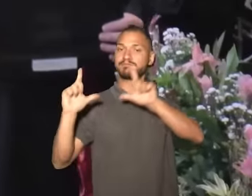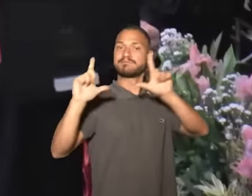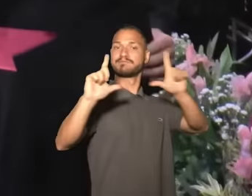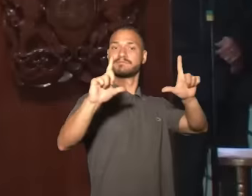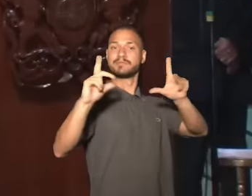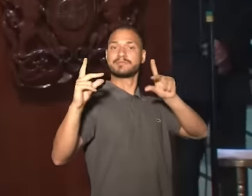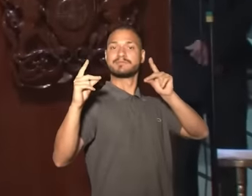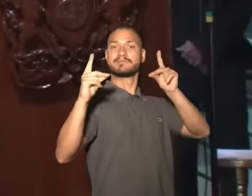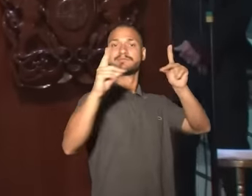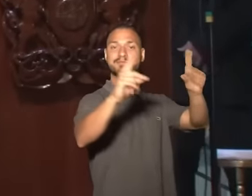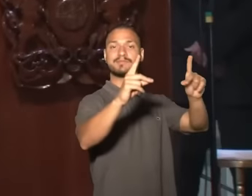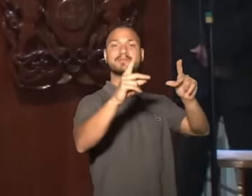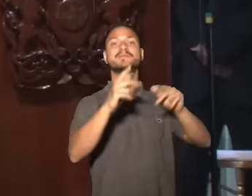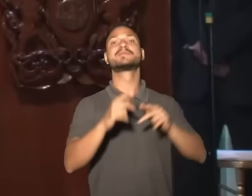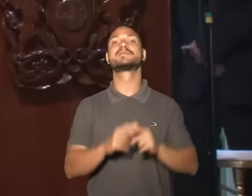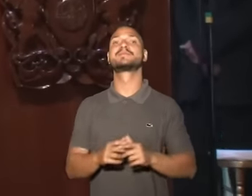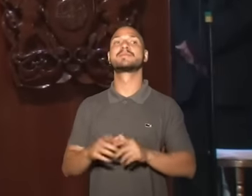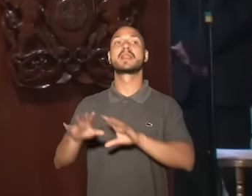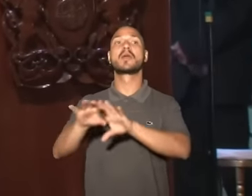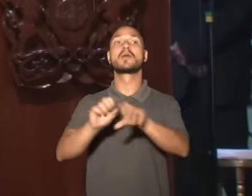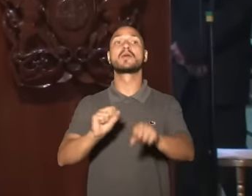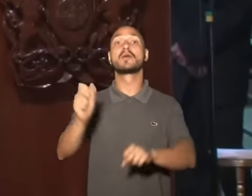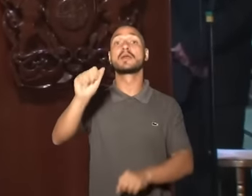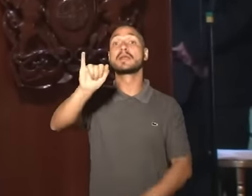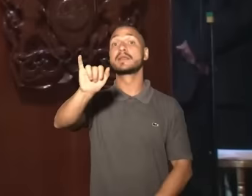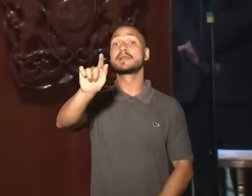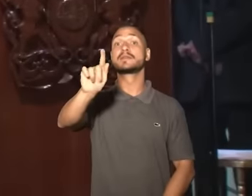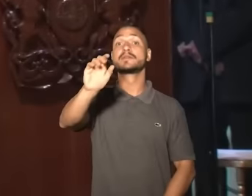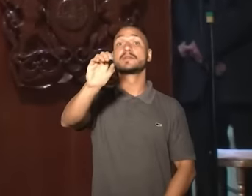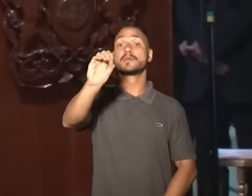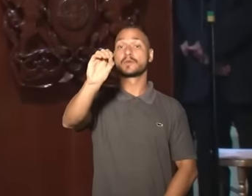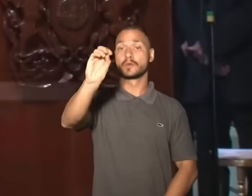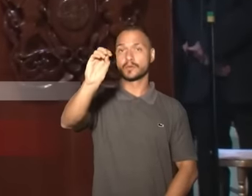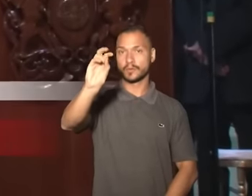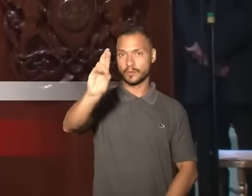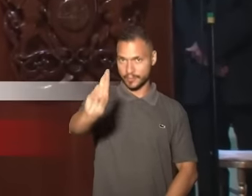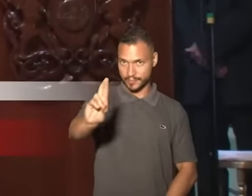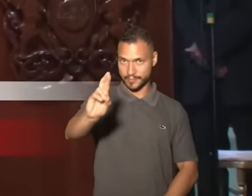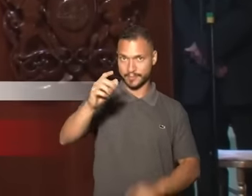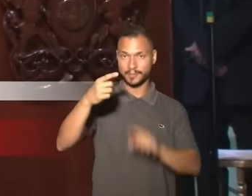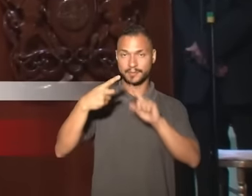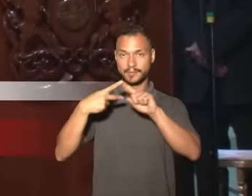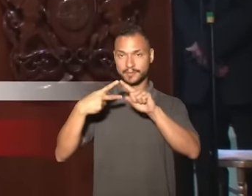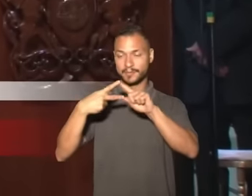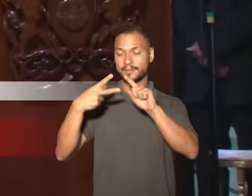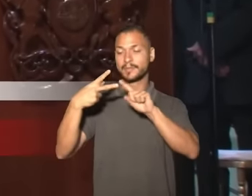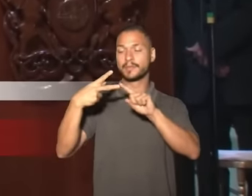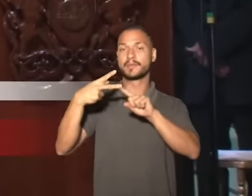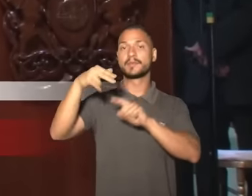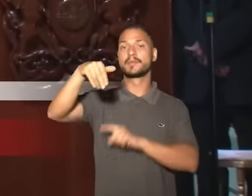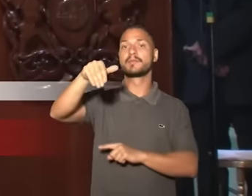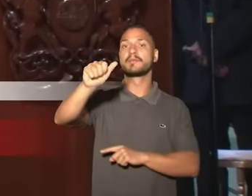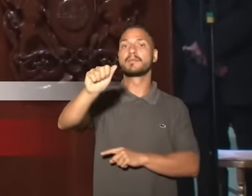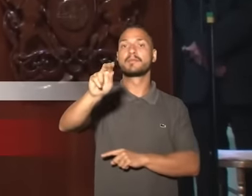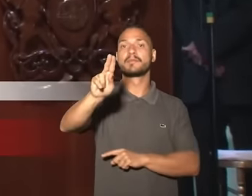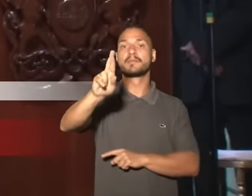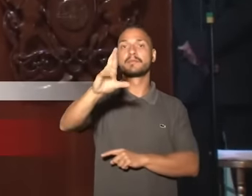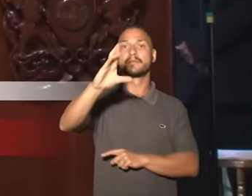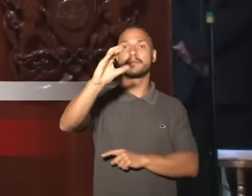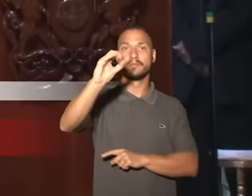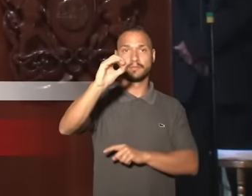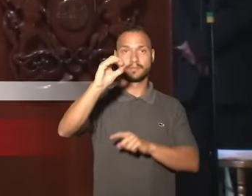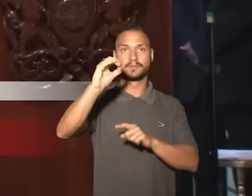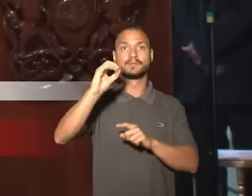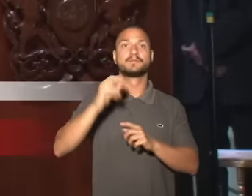Homenageados dos formandos: Igor Santos Tupi e Mauro Sérgio De